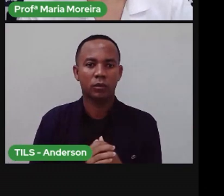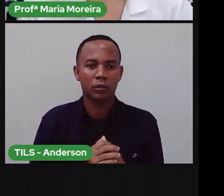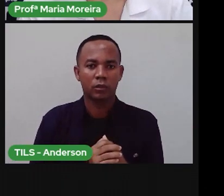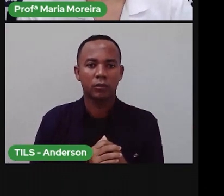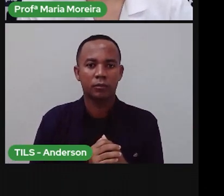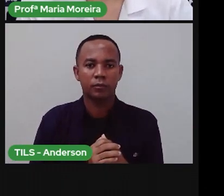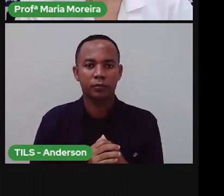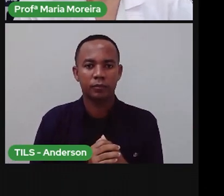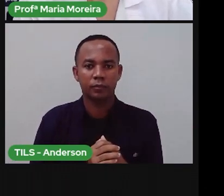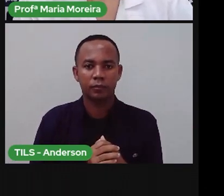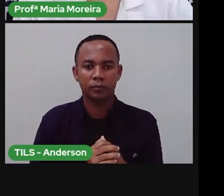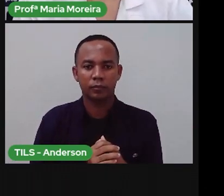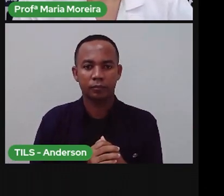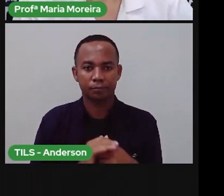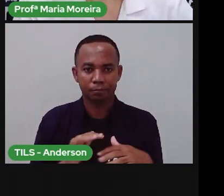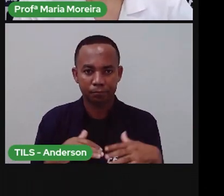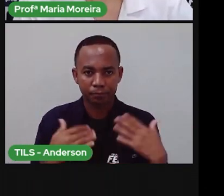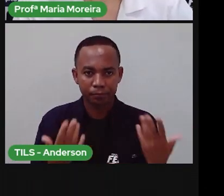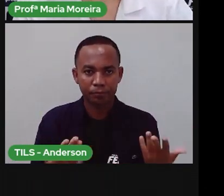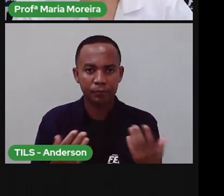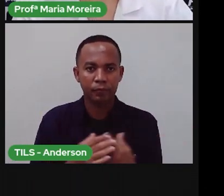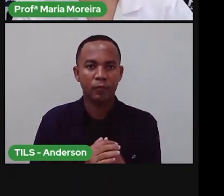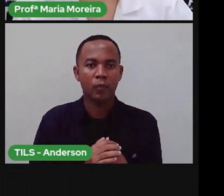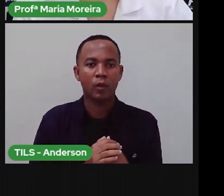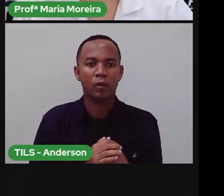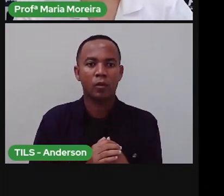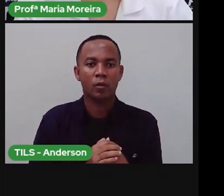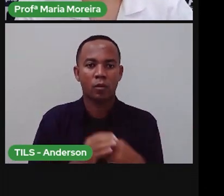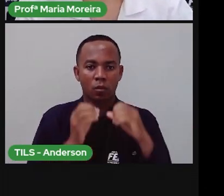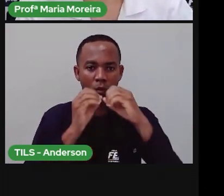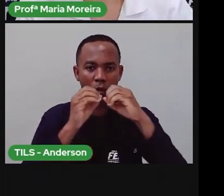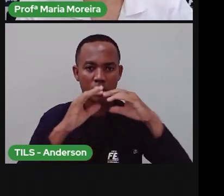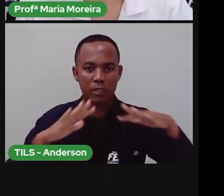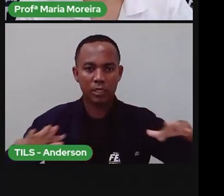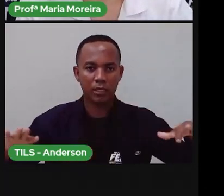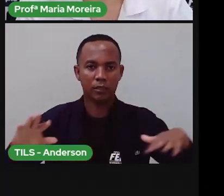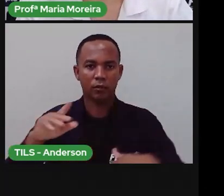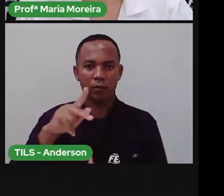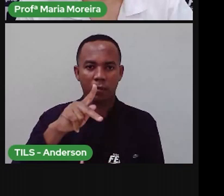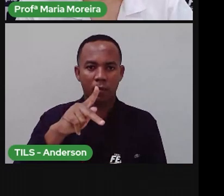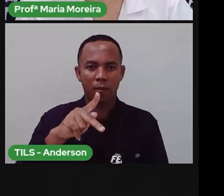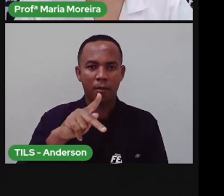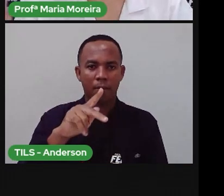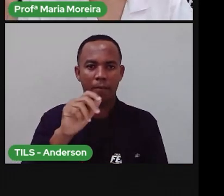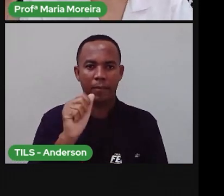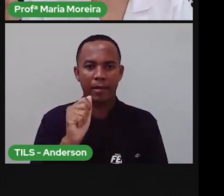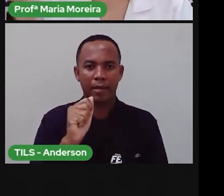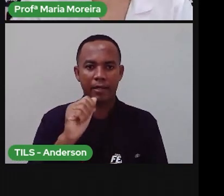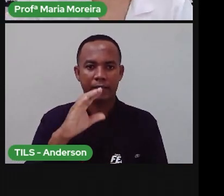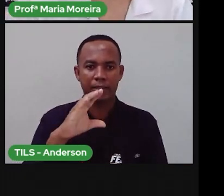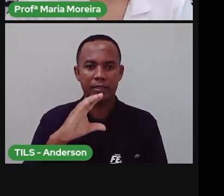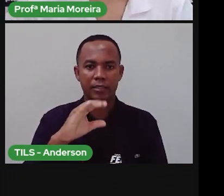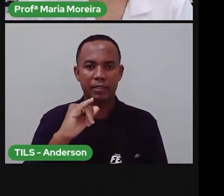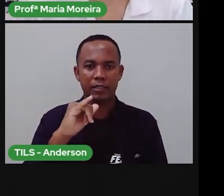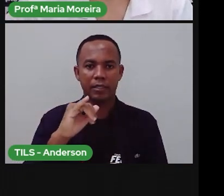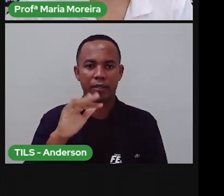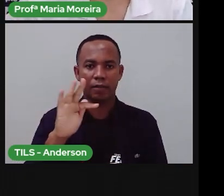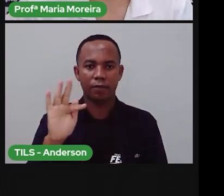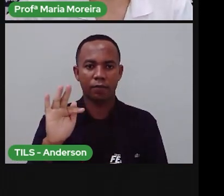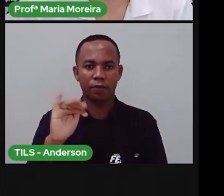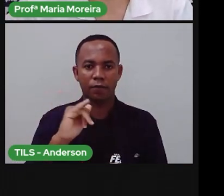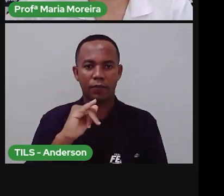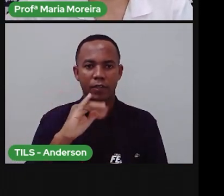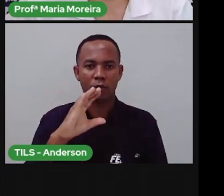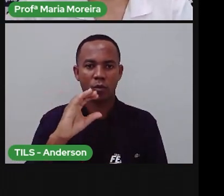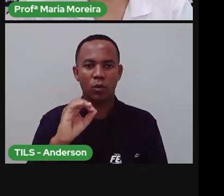Pacífico, né? Bom, ele recebe esse nome por se acreditar que no passado, lá no passado, né, suas águas